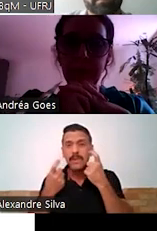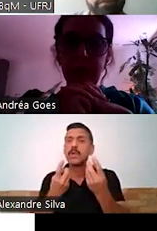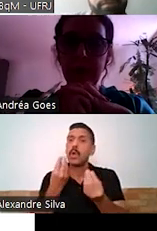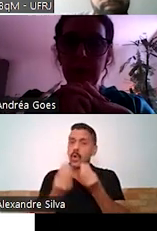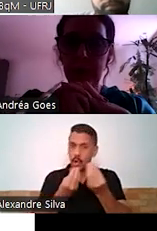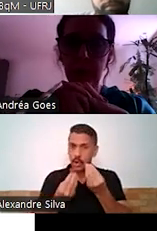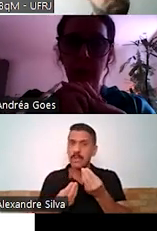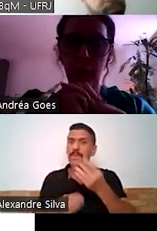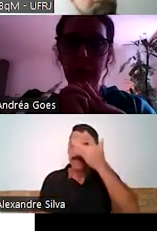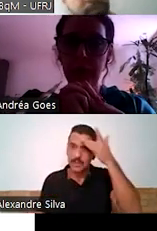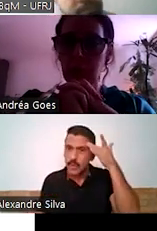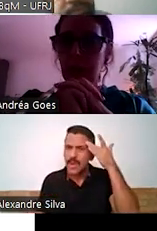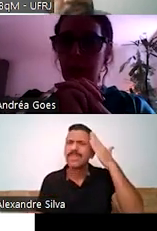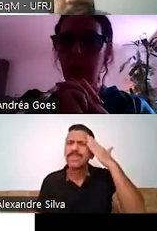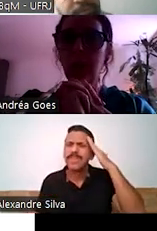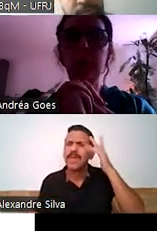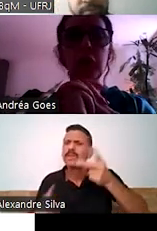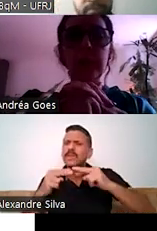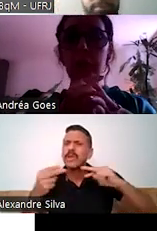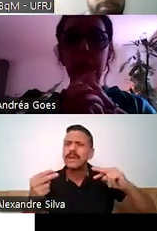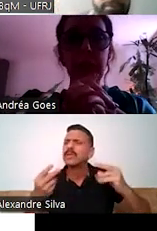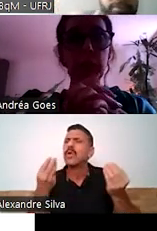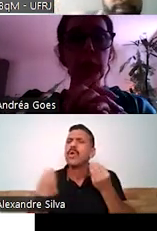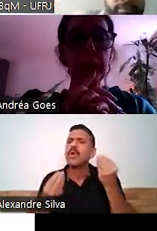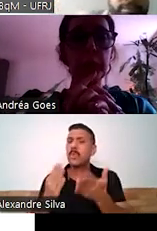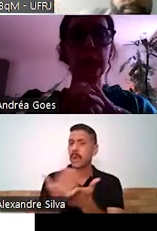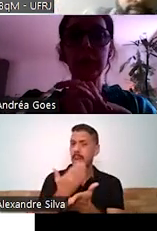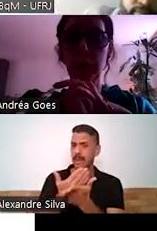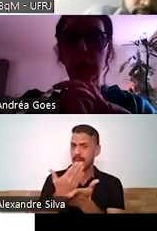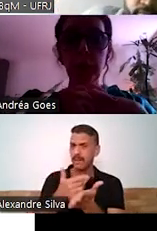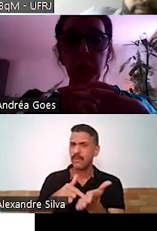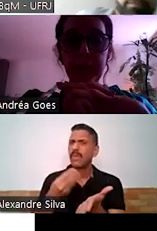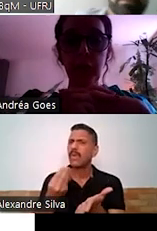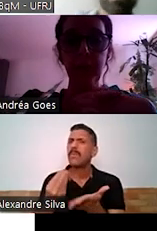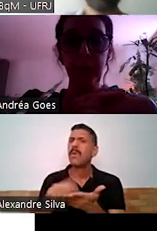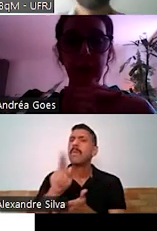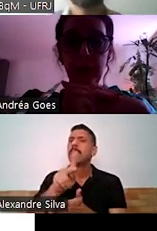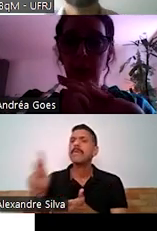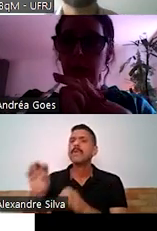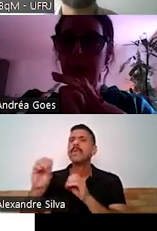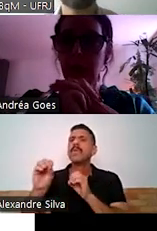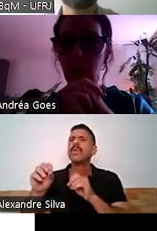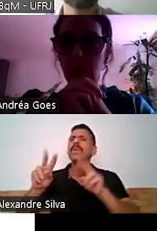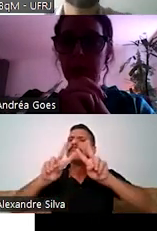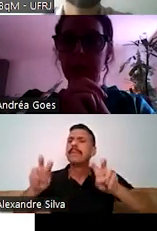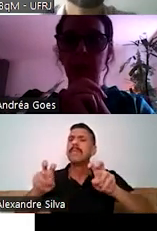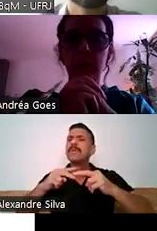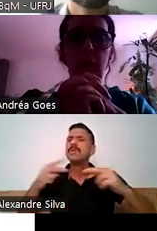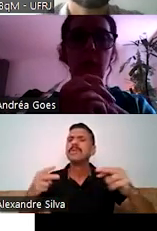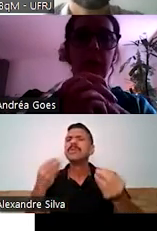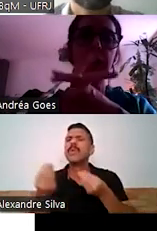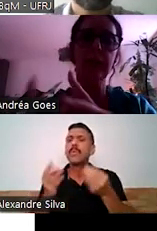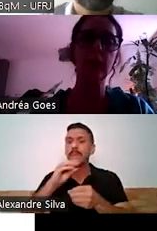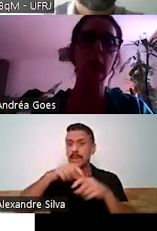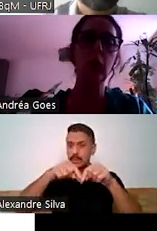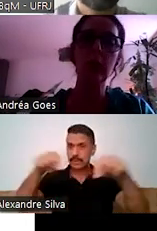pessoas entendem genética? Como é que isso está nos livros didáticos? Como é que os professores, os docentes trabalham isso com seus alunos em sala de